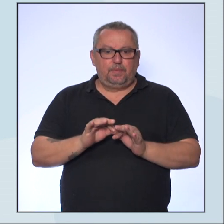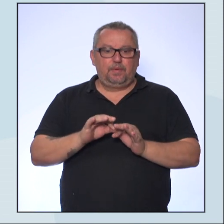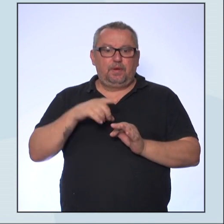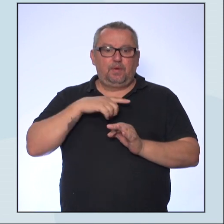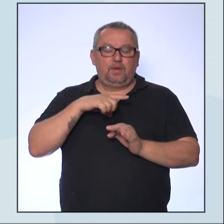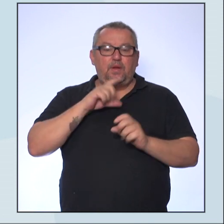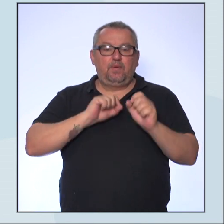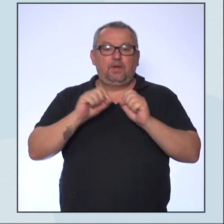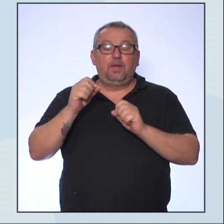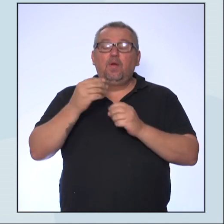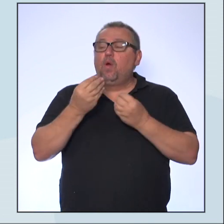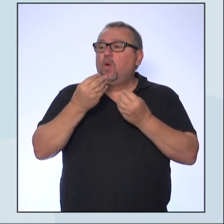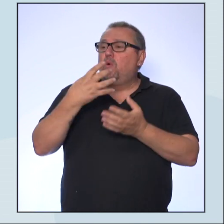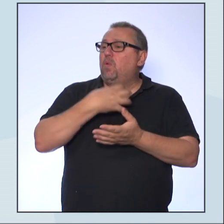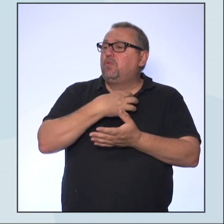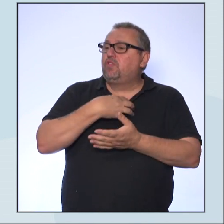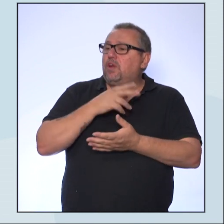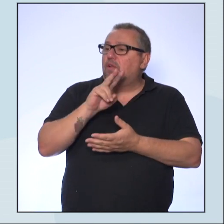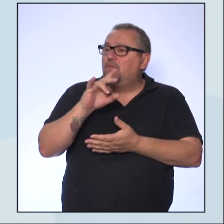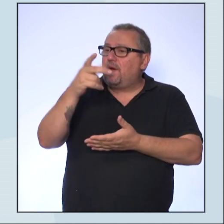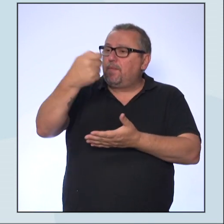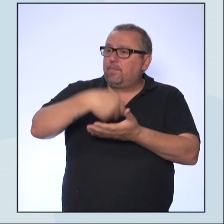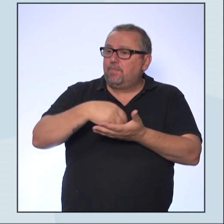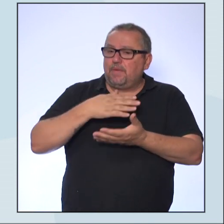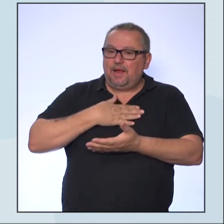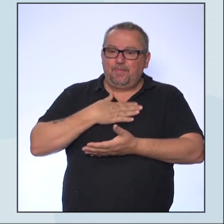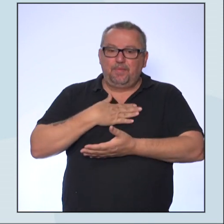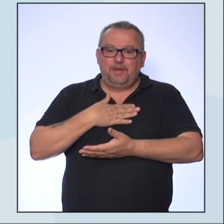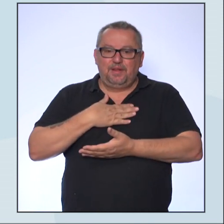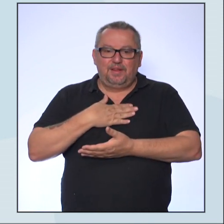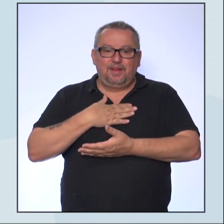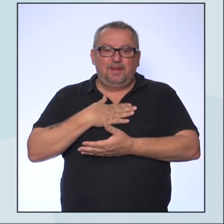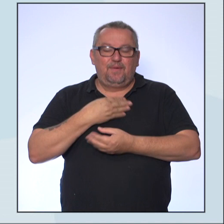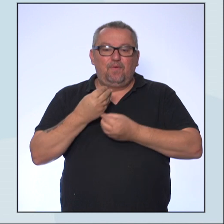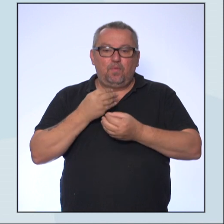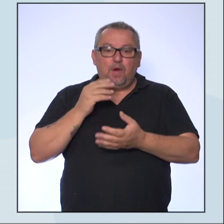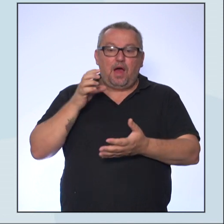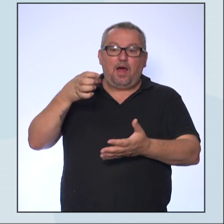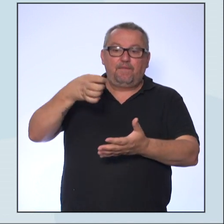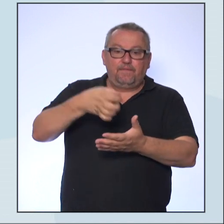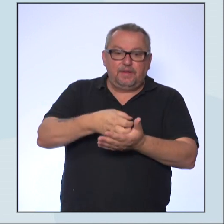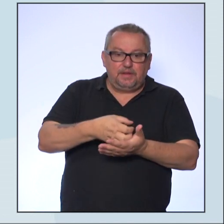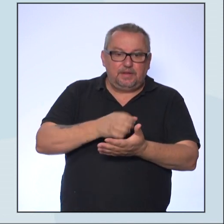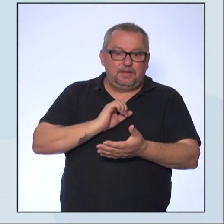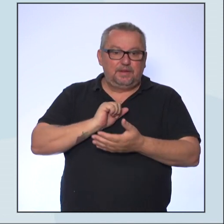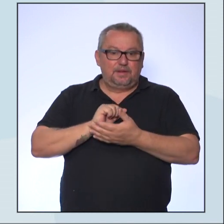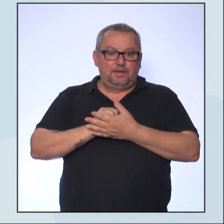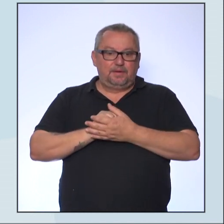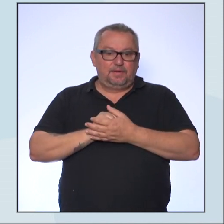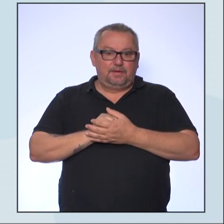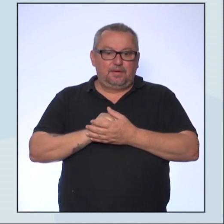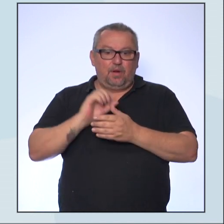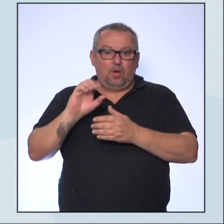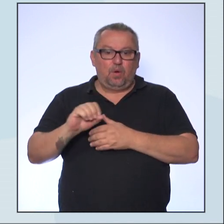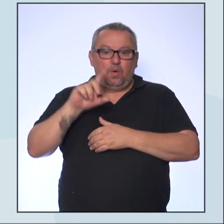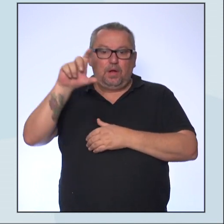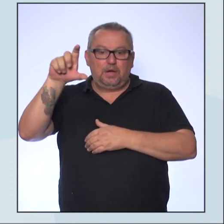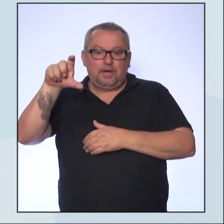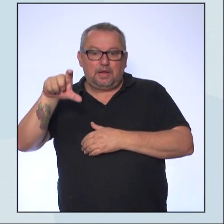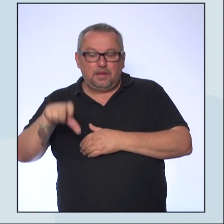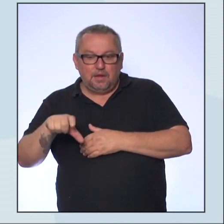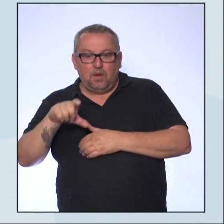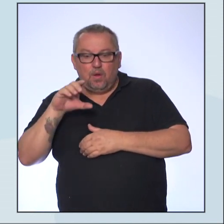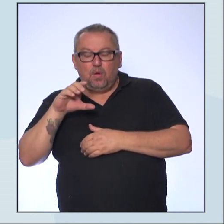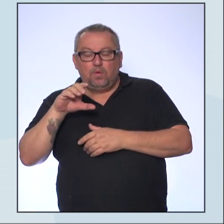que entender qual que vai ser a forma de pagamento desse pedido. Ah, que pode ser de 3 formas ali. Isso! Então eu vou ter a forma de